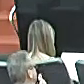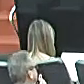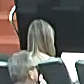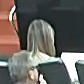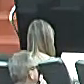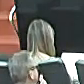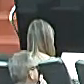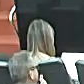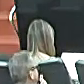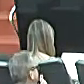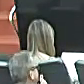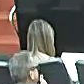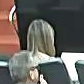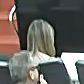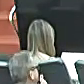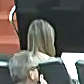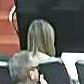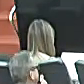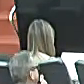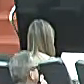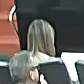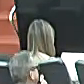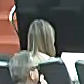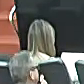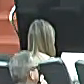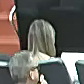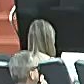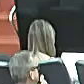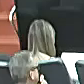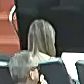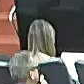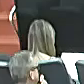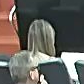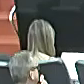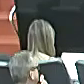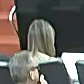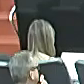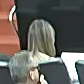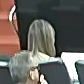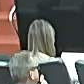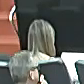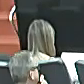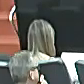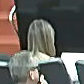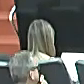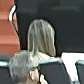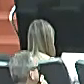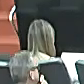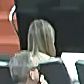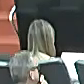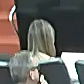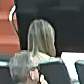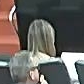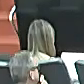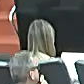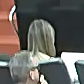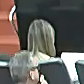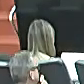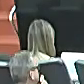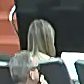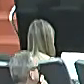possível e o mais rápido possível a lei que é